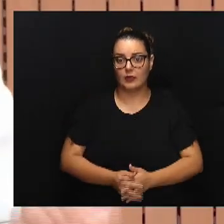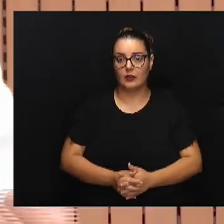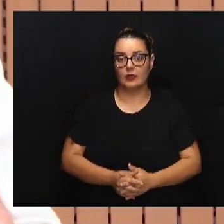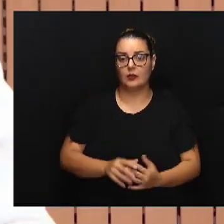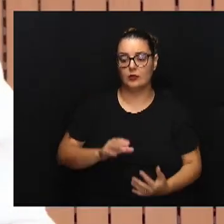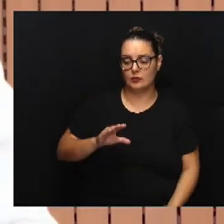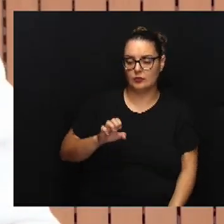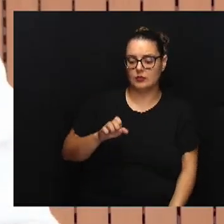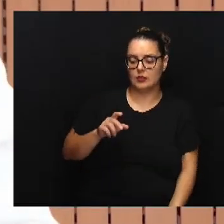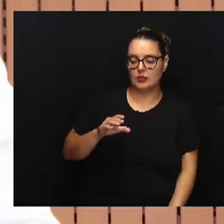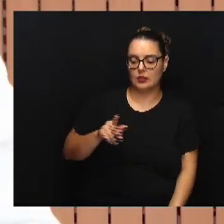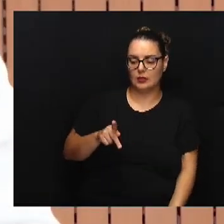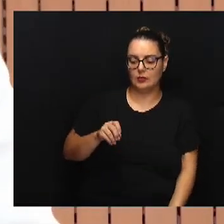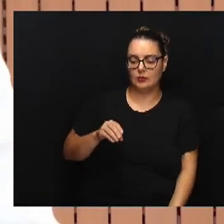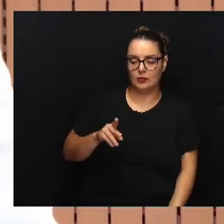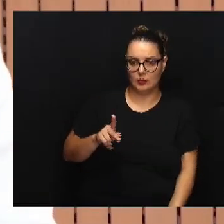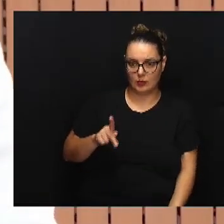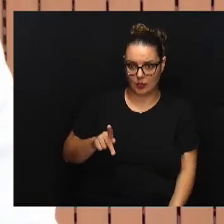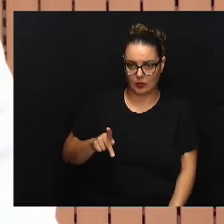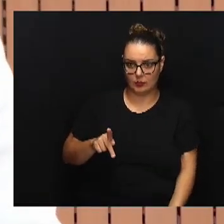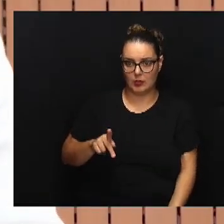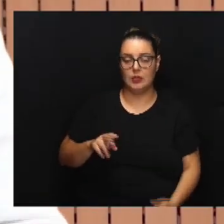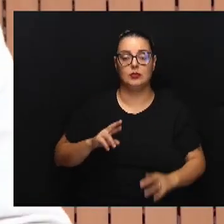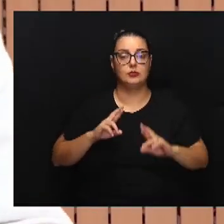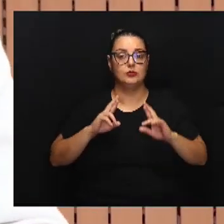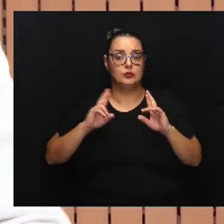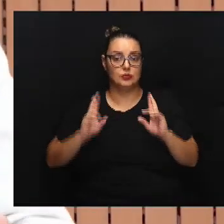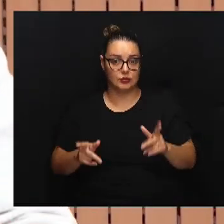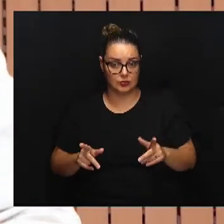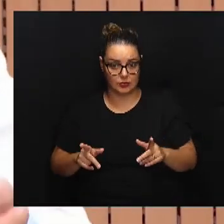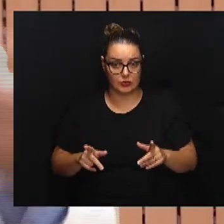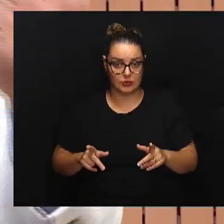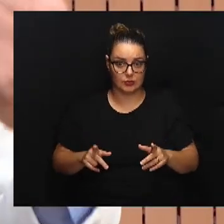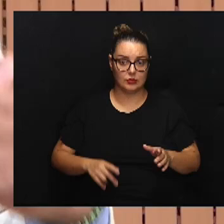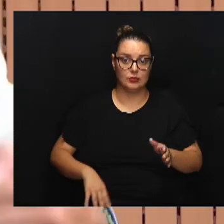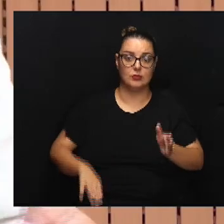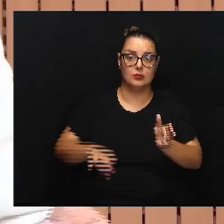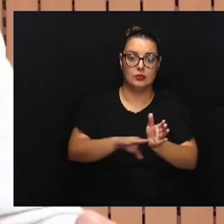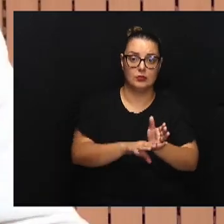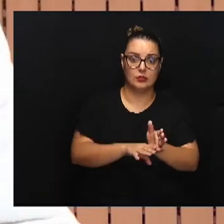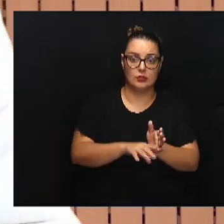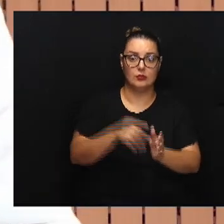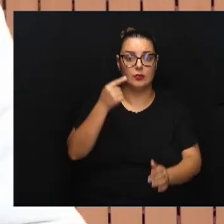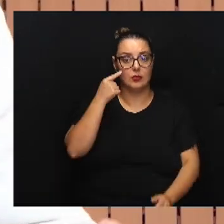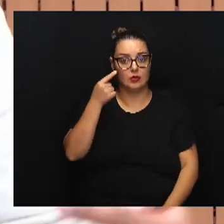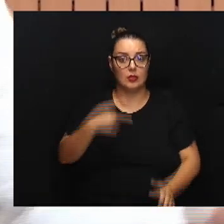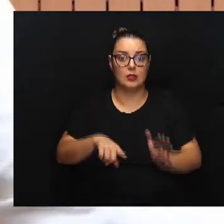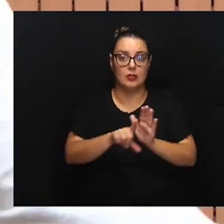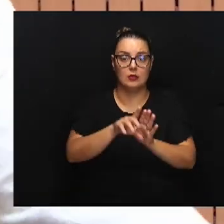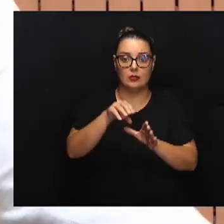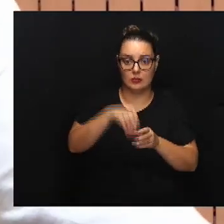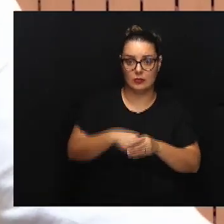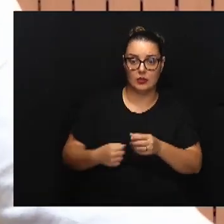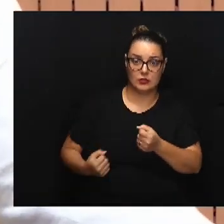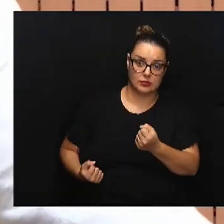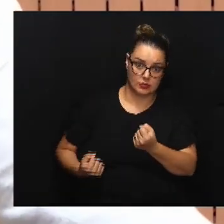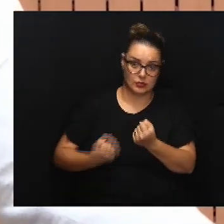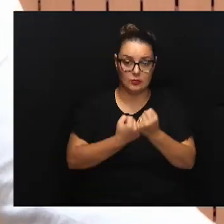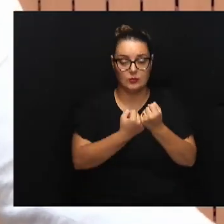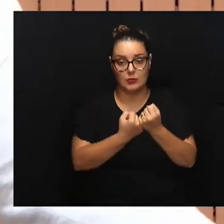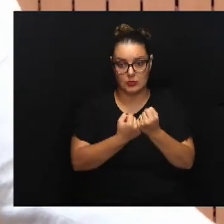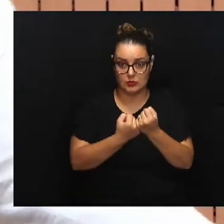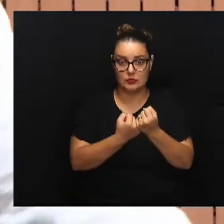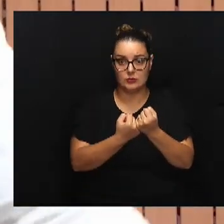CEPOP, a Rede Nacional de Cursinhos Populares, diferentemente, vem no espírito que a lei diz, é de apoio.